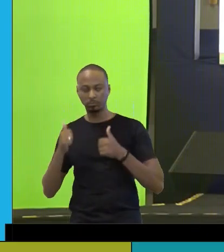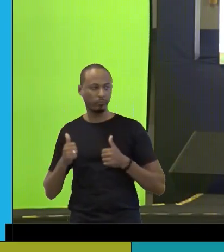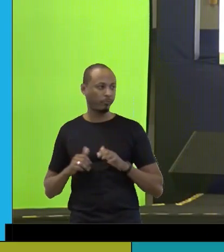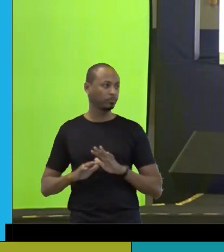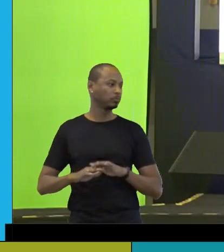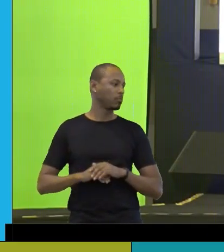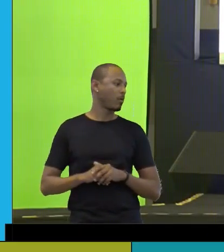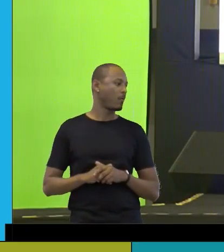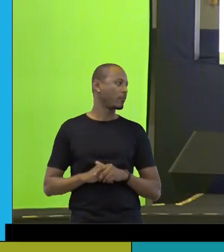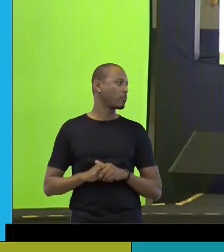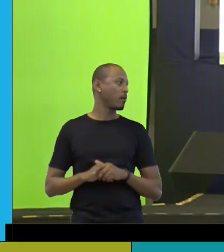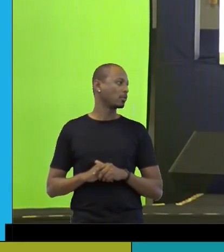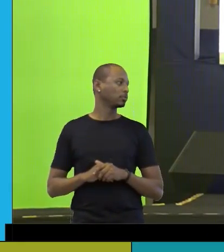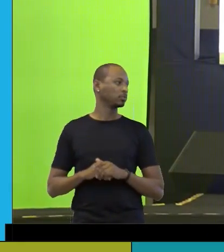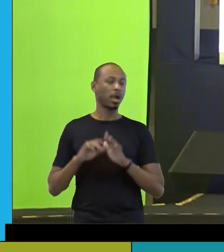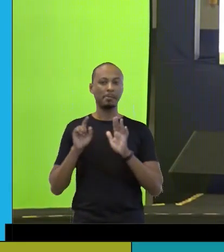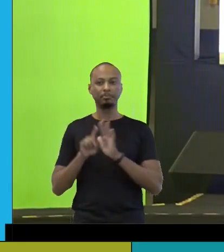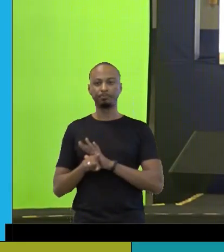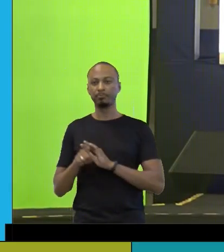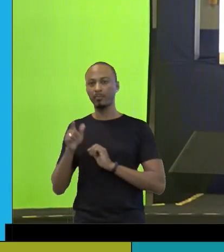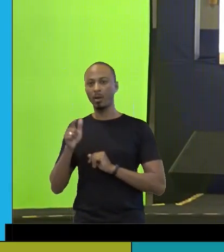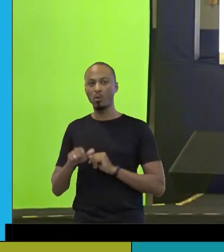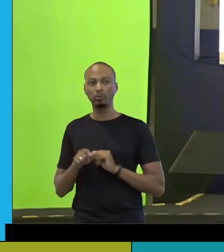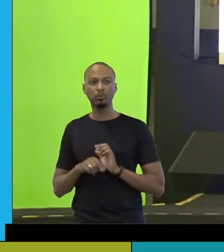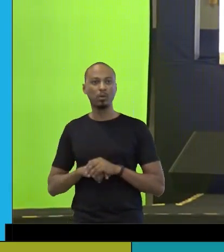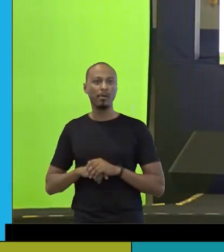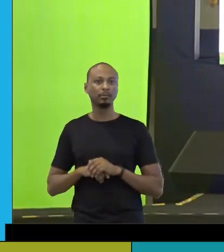resolver mais uma questão, pode ser?